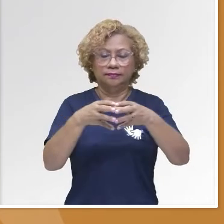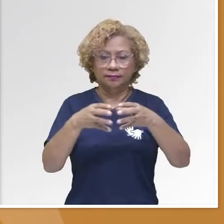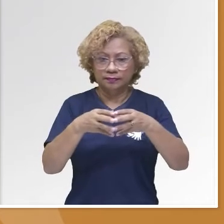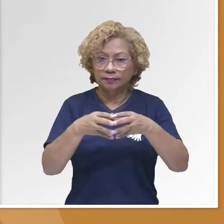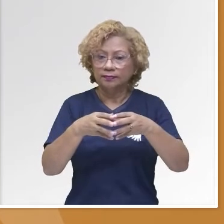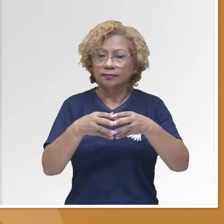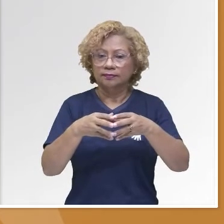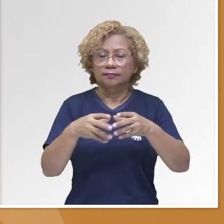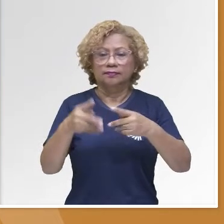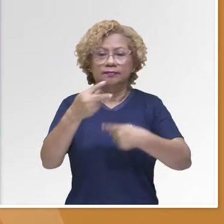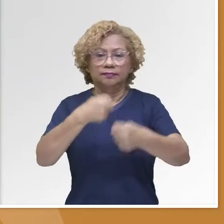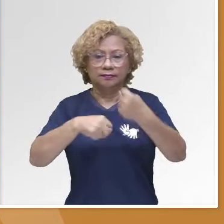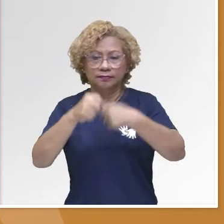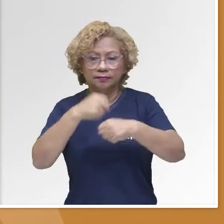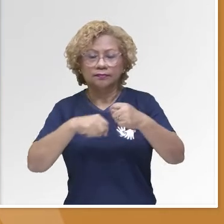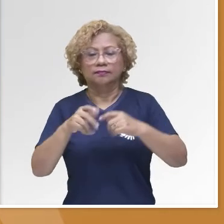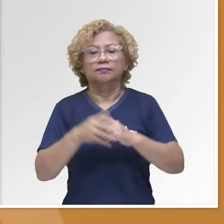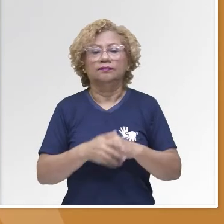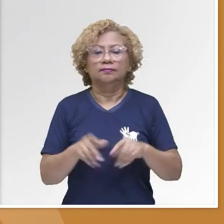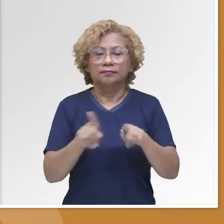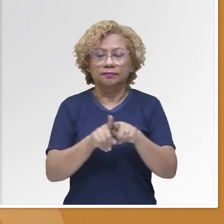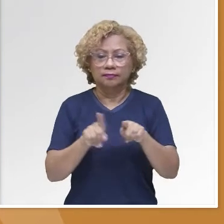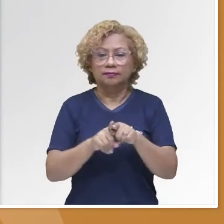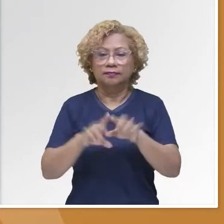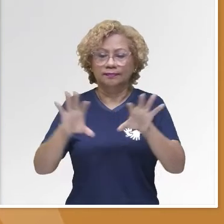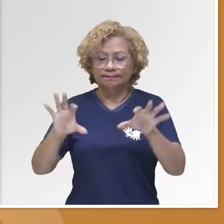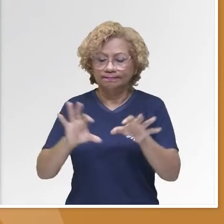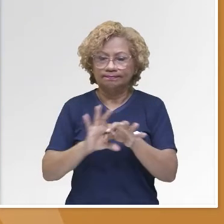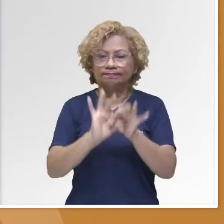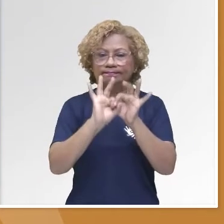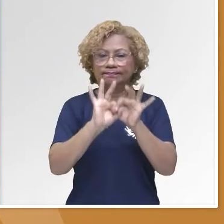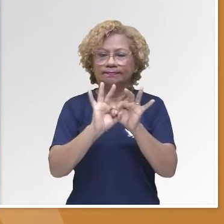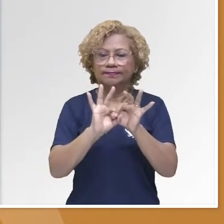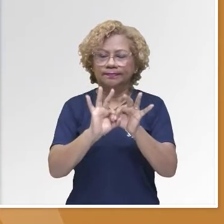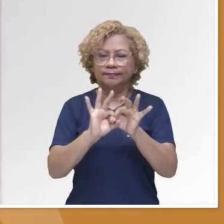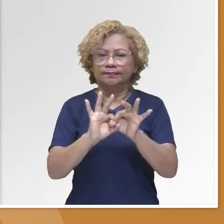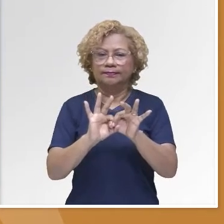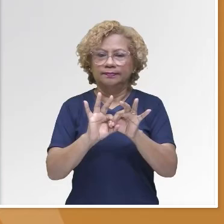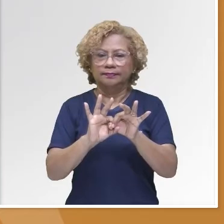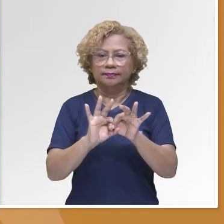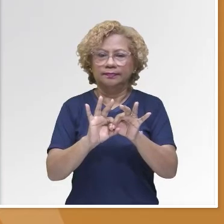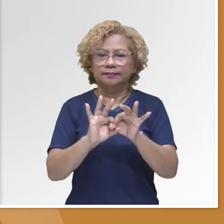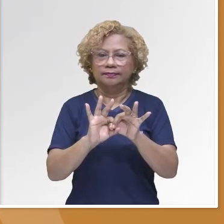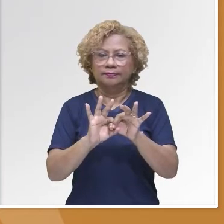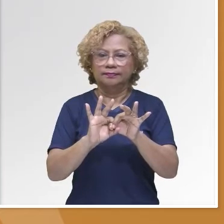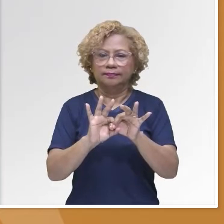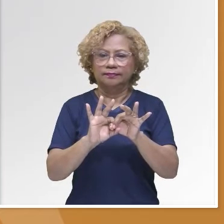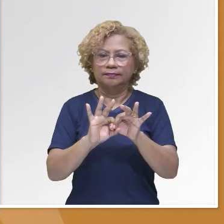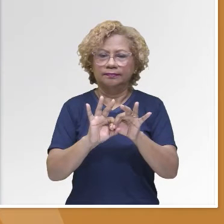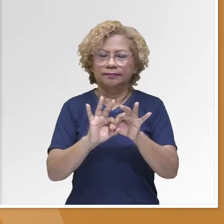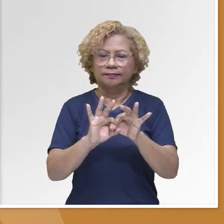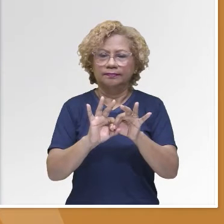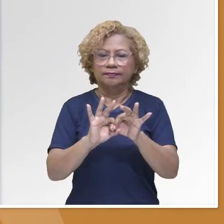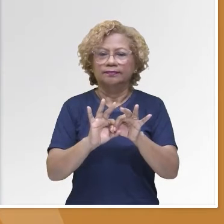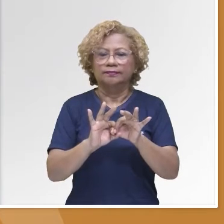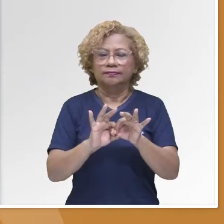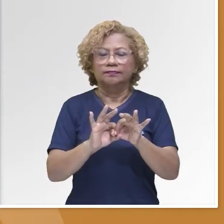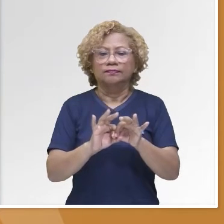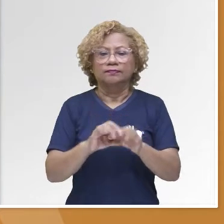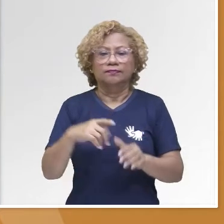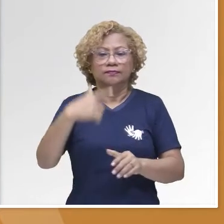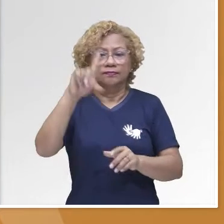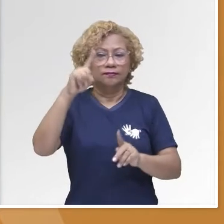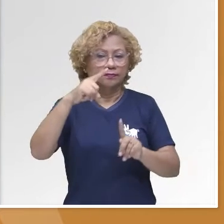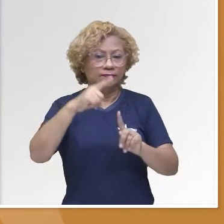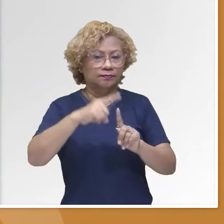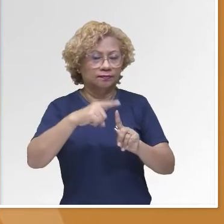ali também as uniões aduaneiras, né? Não existindo somente mais as zonas de livre comércio, tá? Mas também